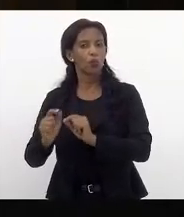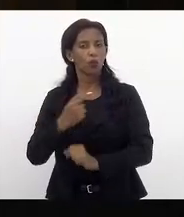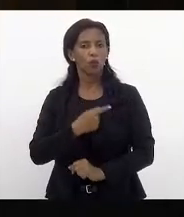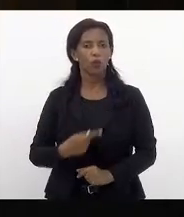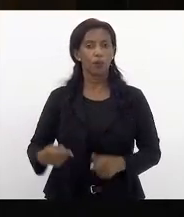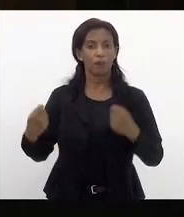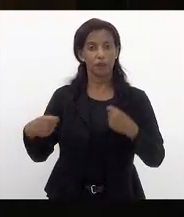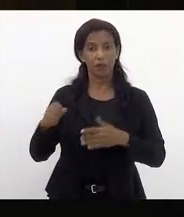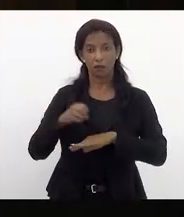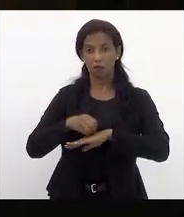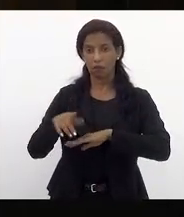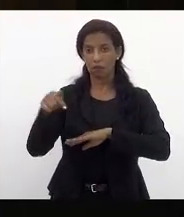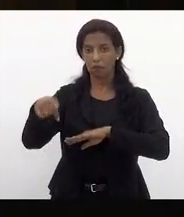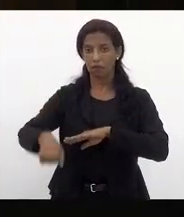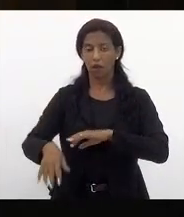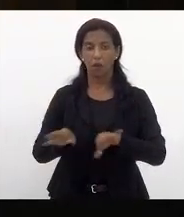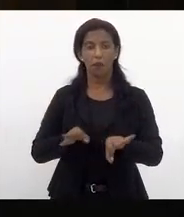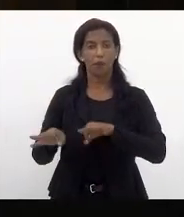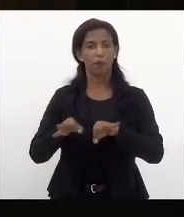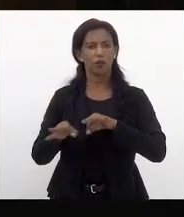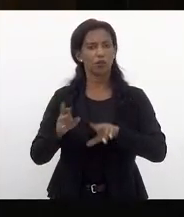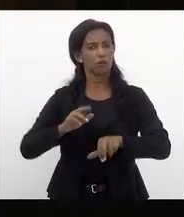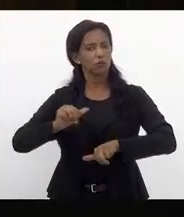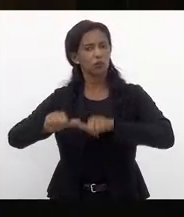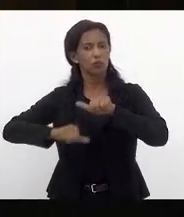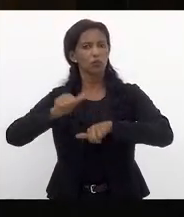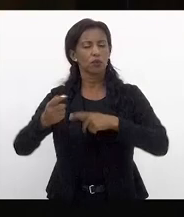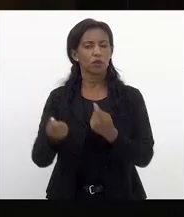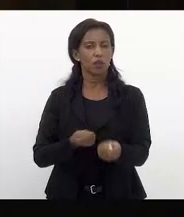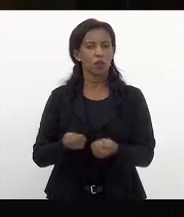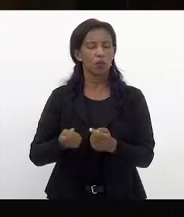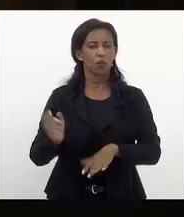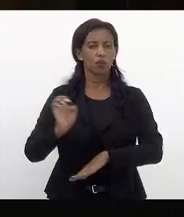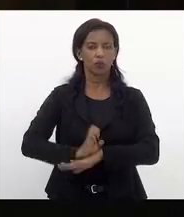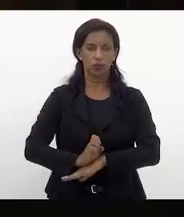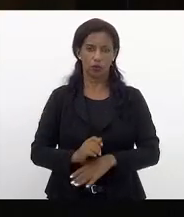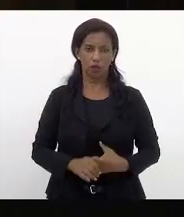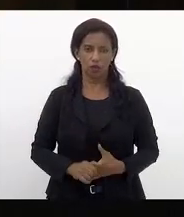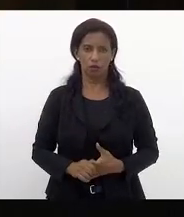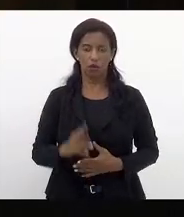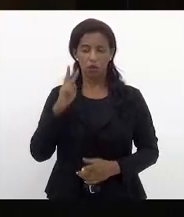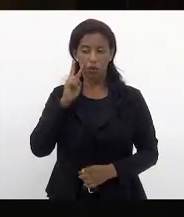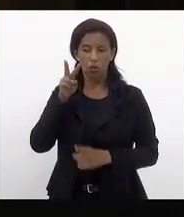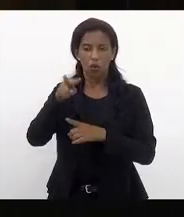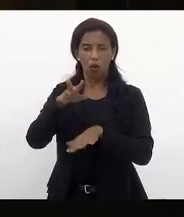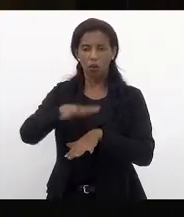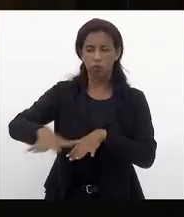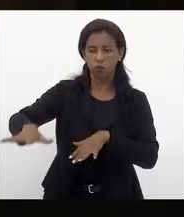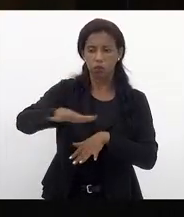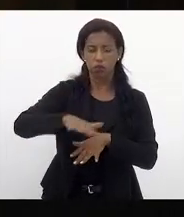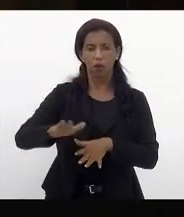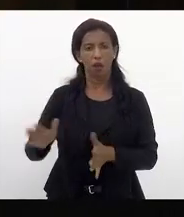deveria mandar para cá é um plano de reestruturação econômica do estado, que olhe para os territórios de favela e periferia como um